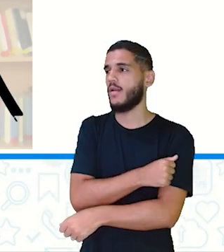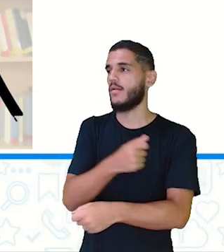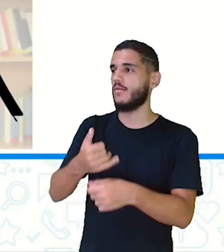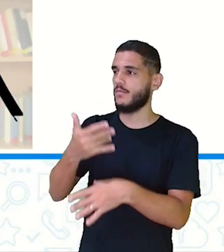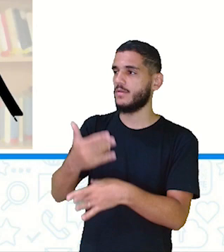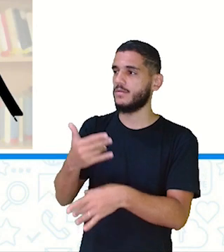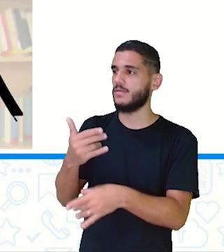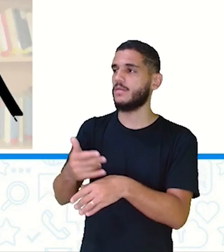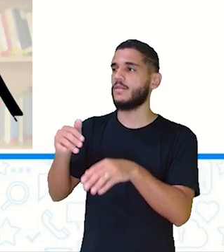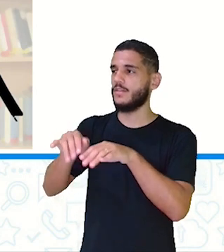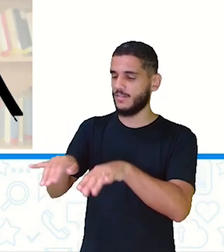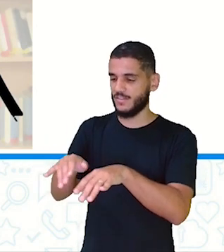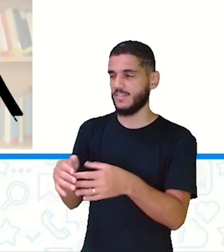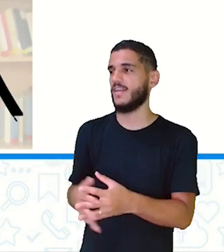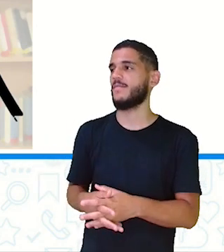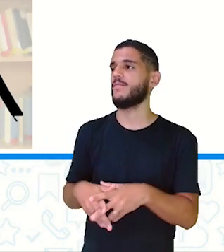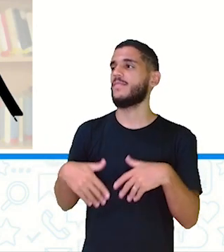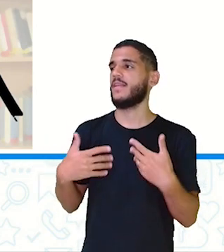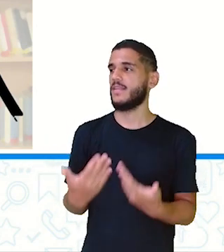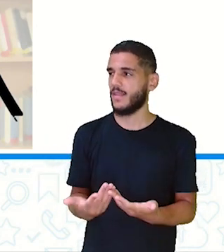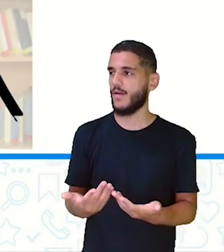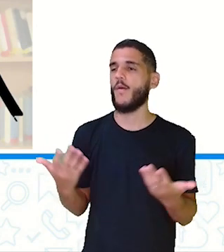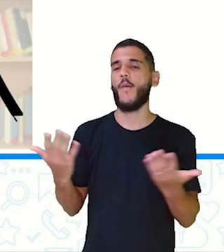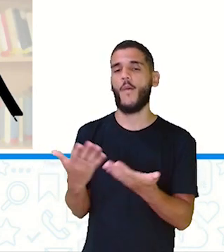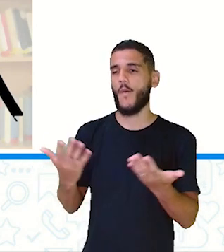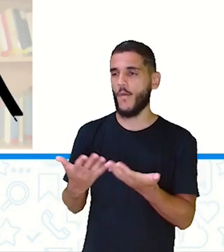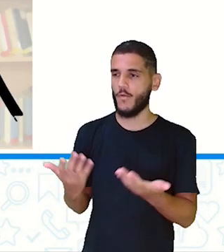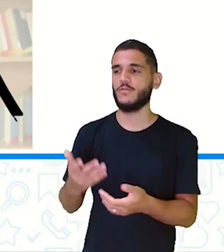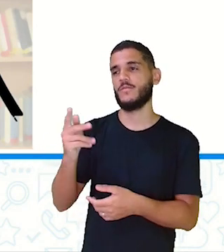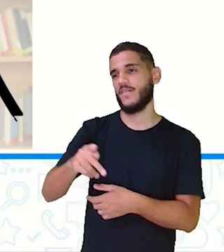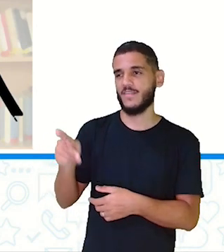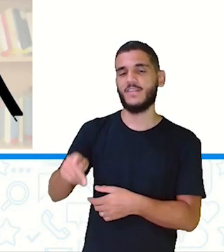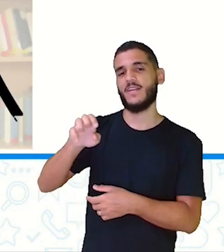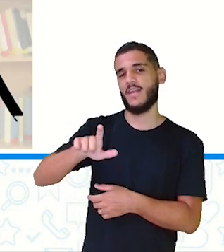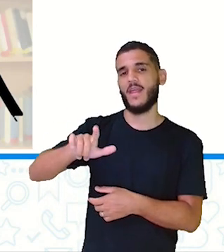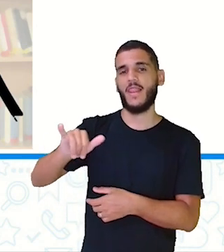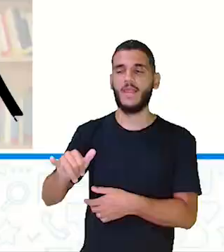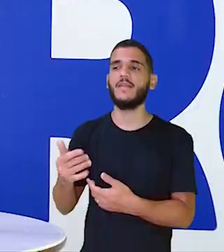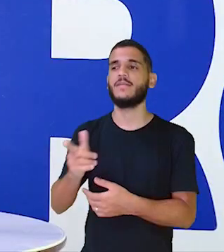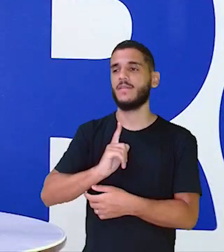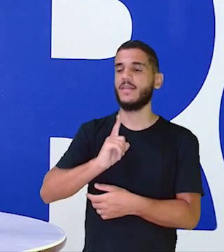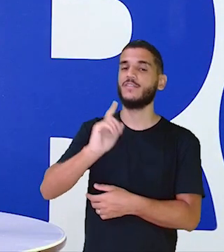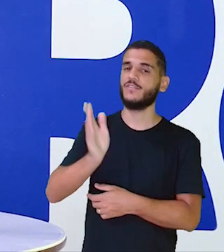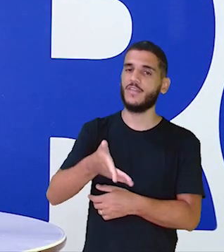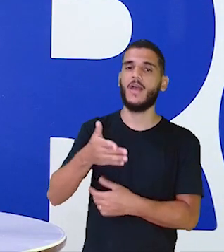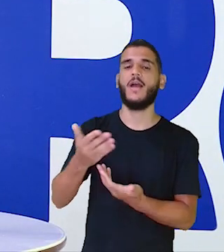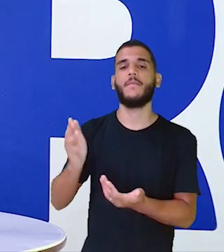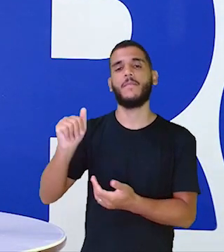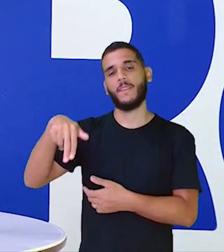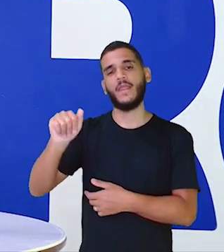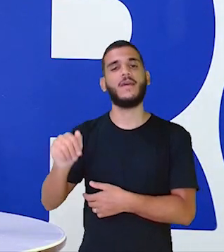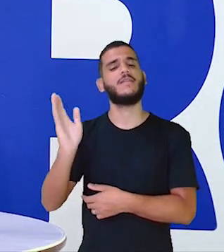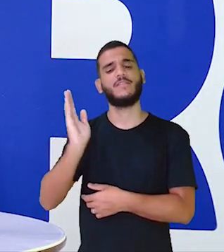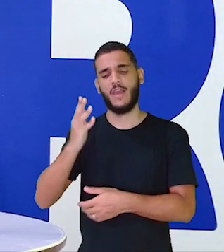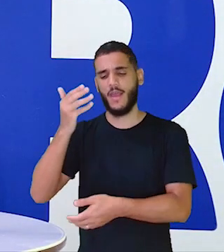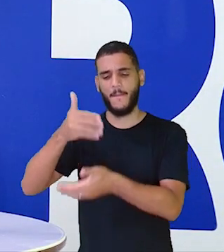chat? Pois é, por aqui, viu, professora Eli? Nós já tivemos aqui a Ana. A Ana já